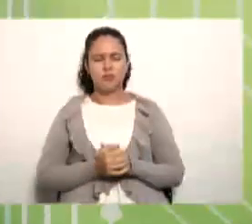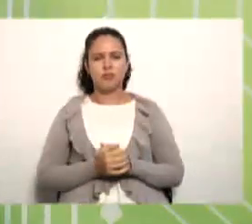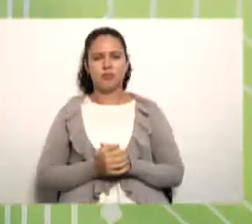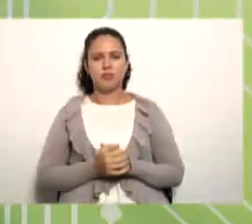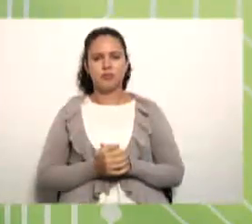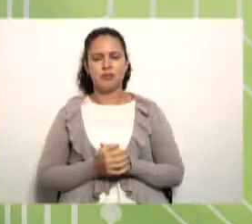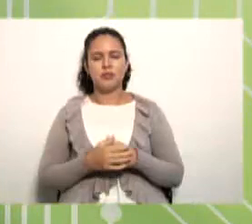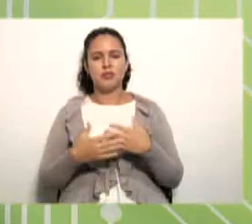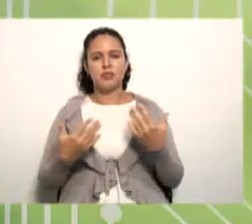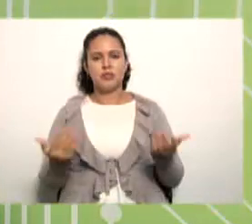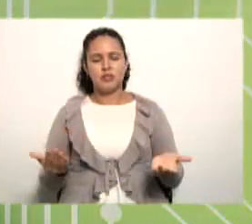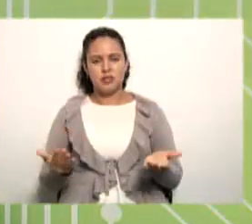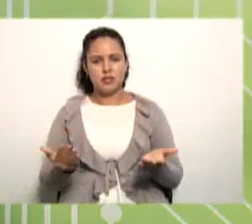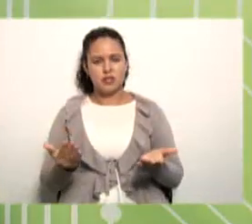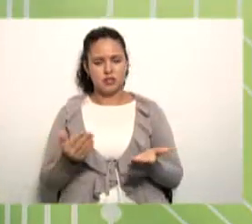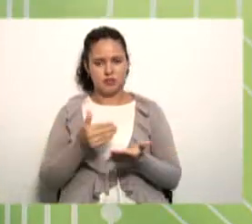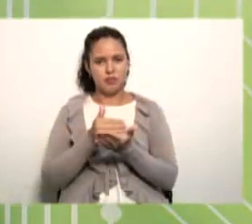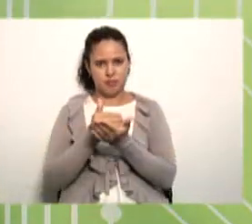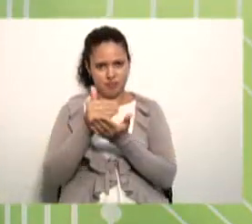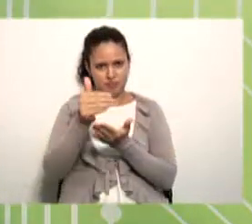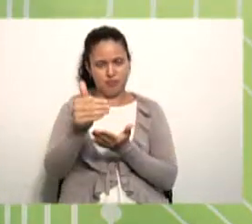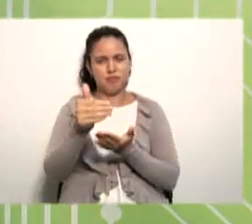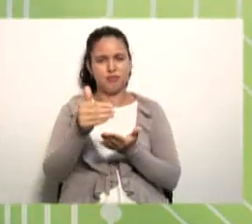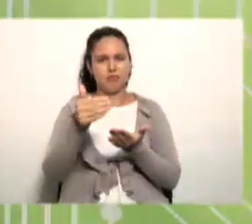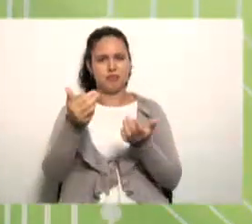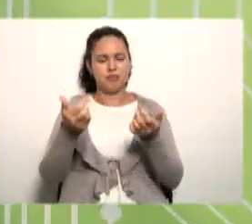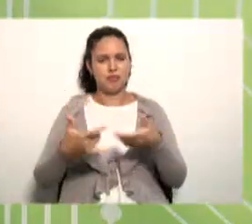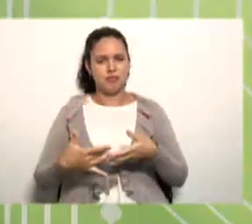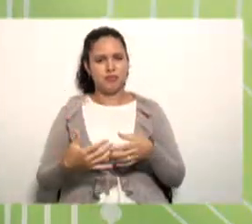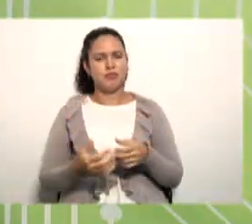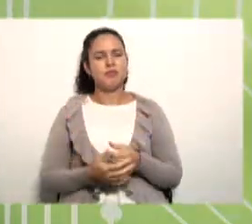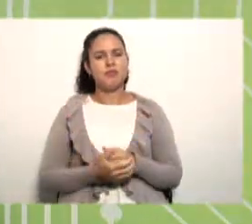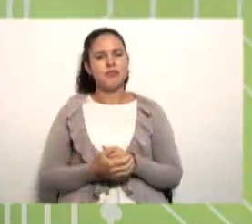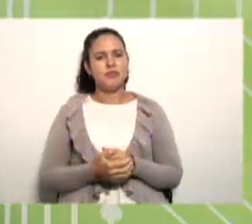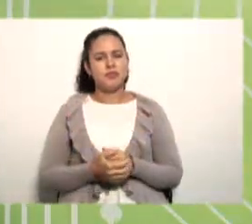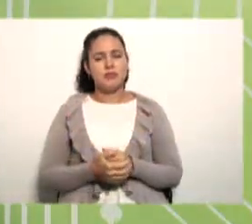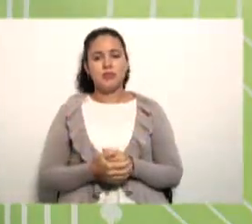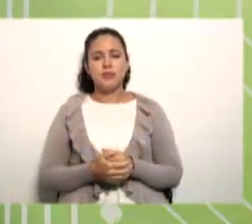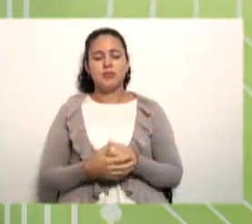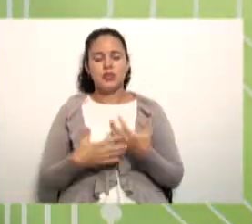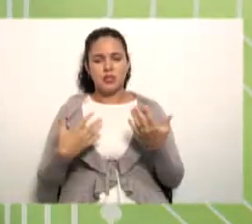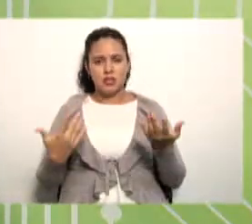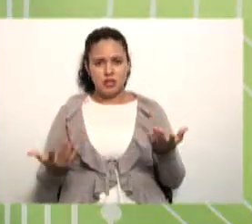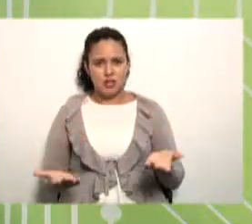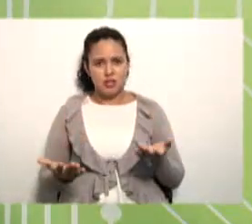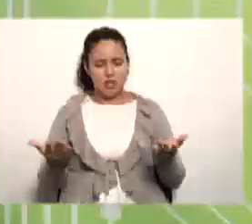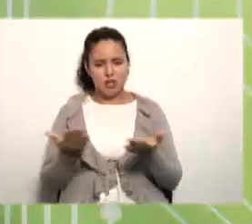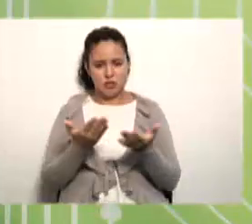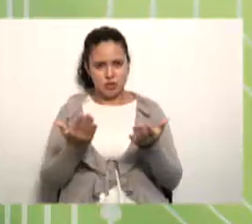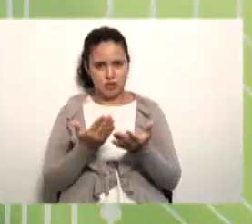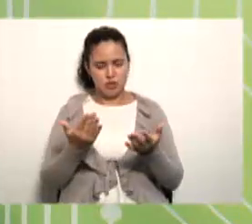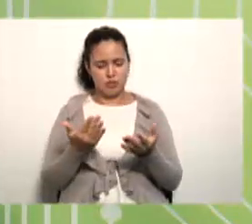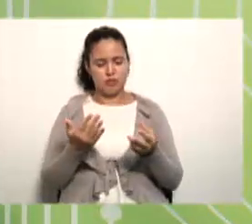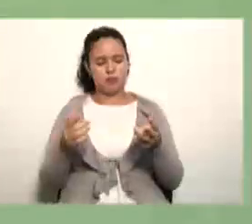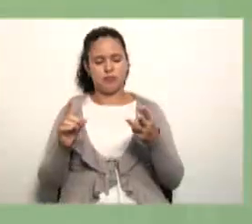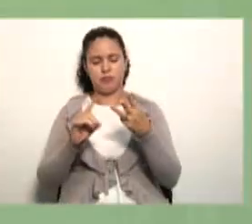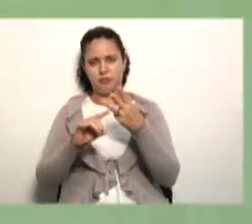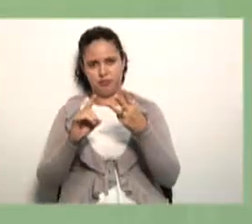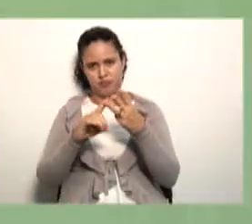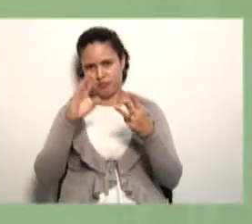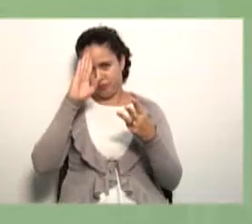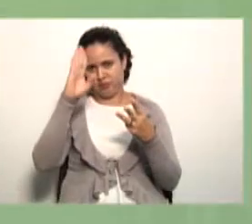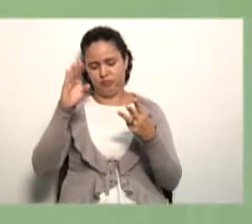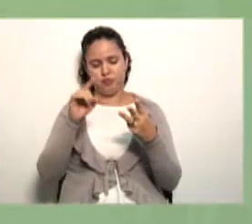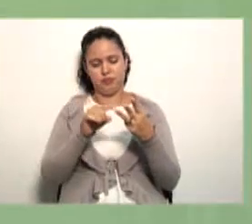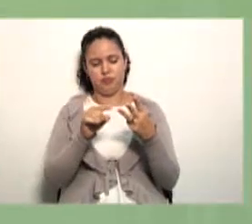Moura, é o bairro onde eu nasci. Queria dar um alô, então, pro pessoal. Bacana. Gente, vamos falar do princípio número 3, então. O